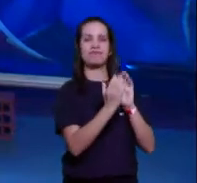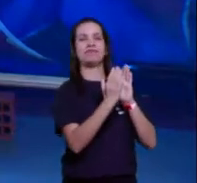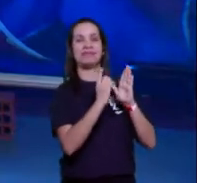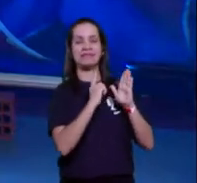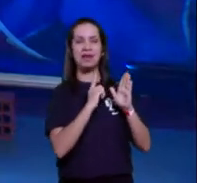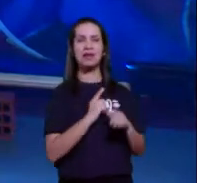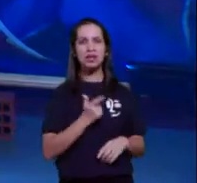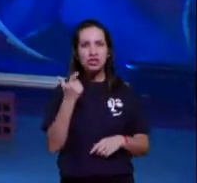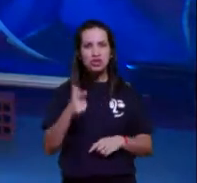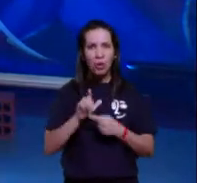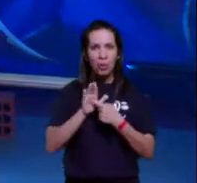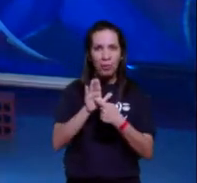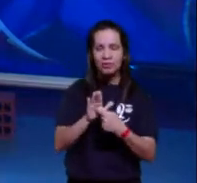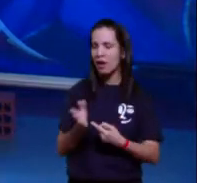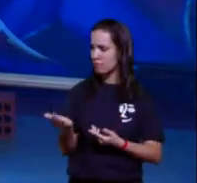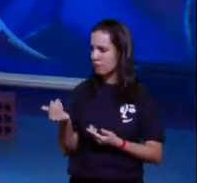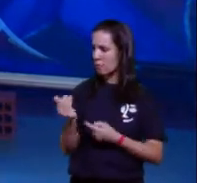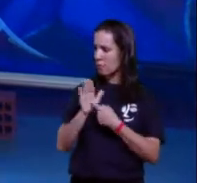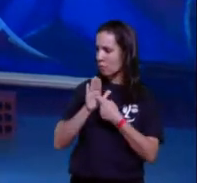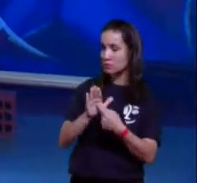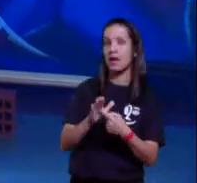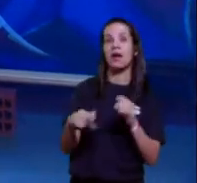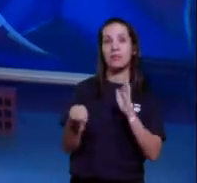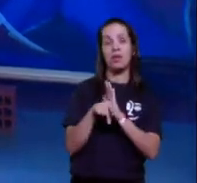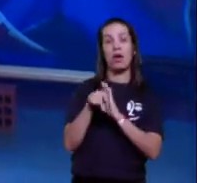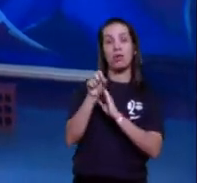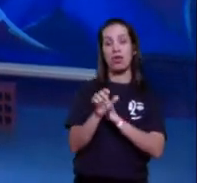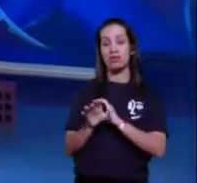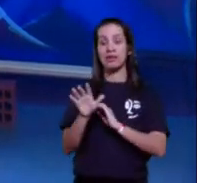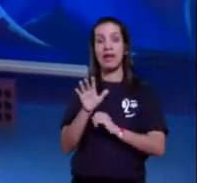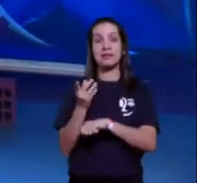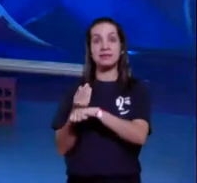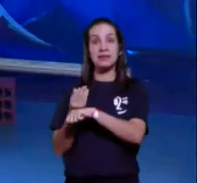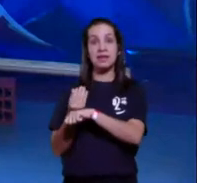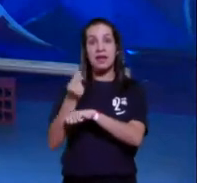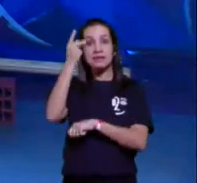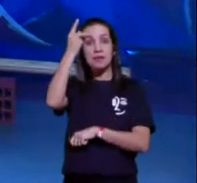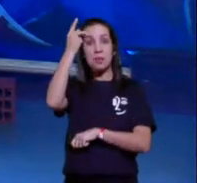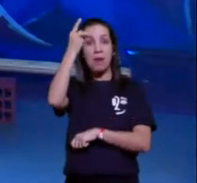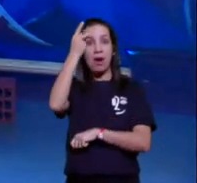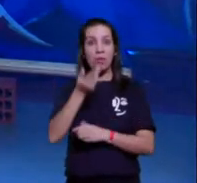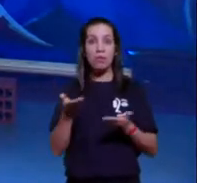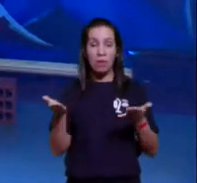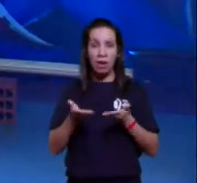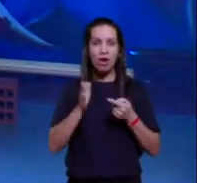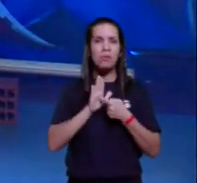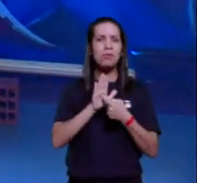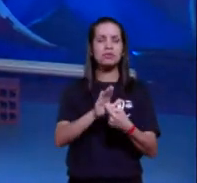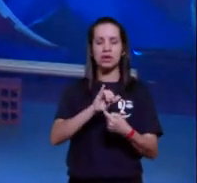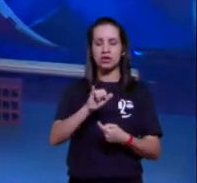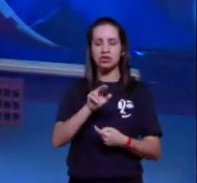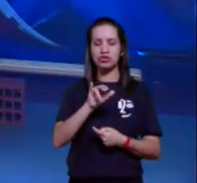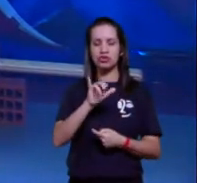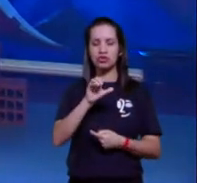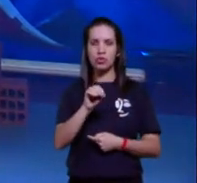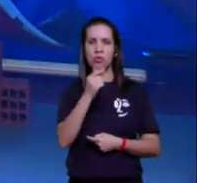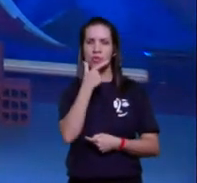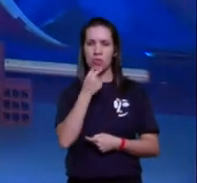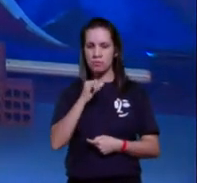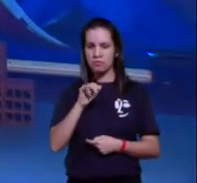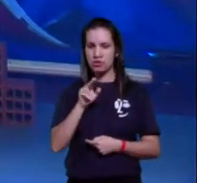um, Hélio? Vamos, continuando vamos aqui lá, na região sudeste, a Rede Santander São Paulo vai mostrar agora o que, que o Júlio Vergaças também